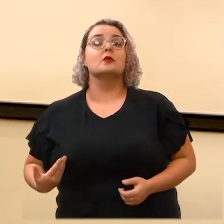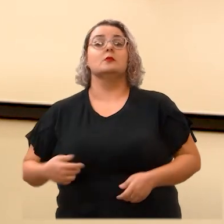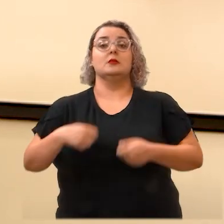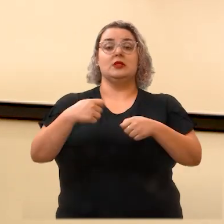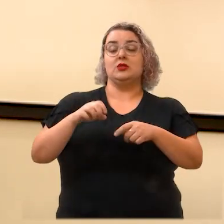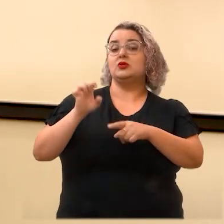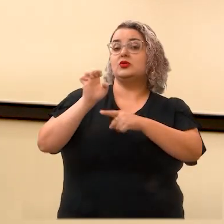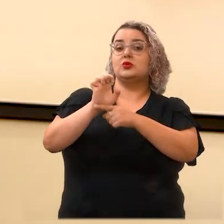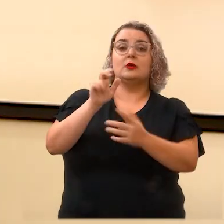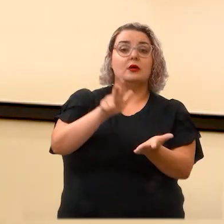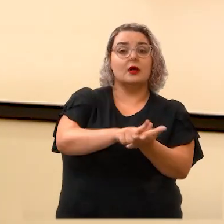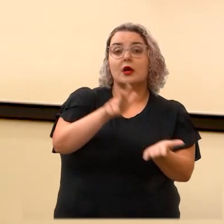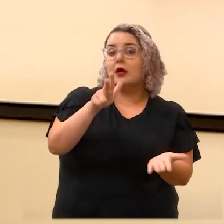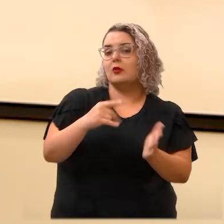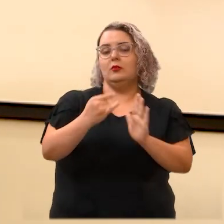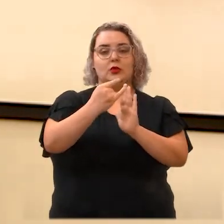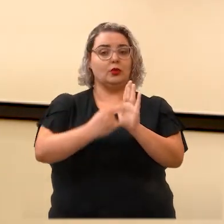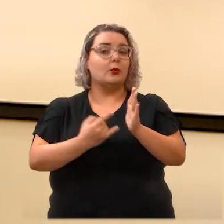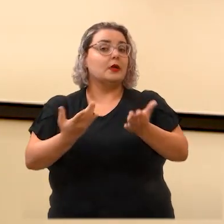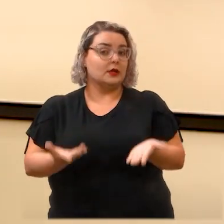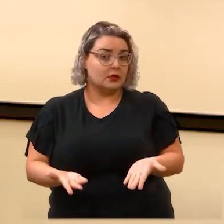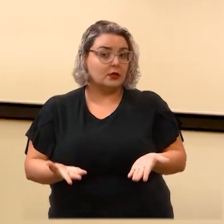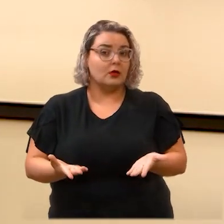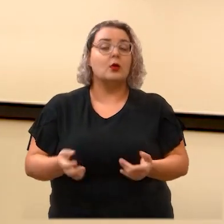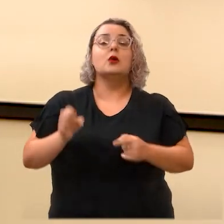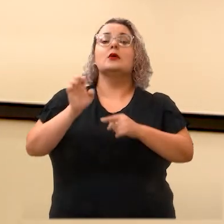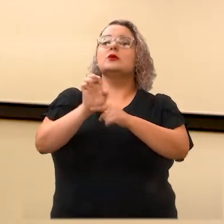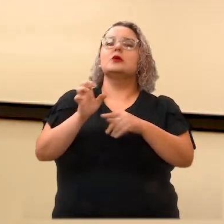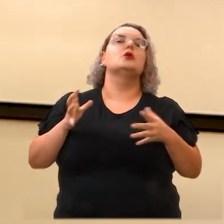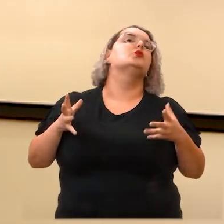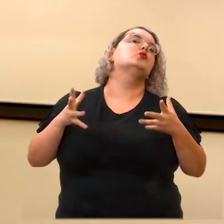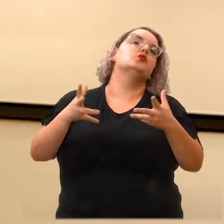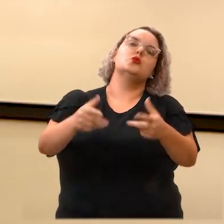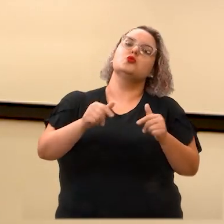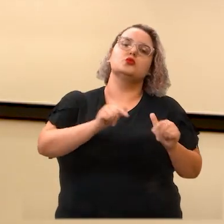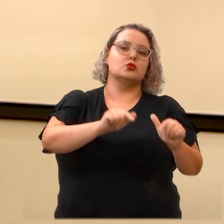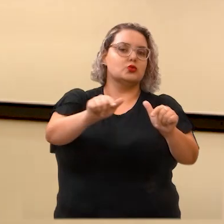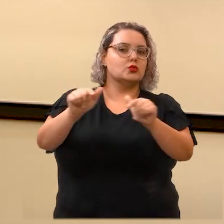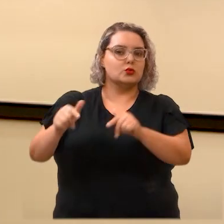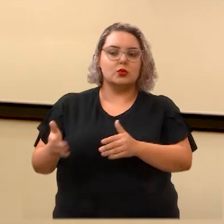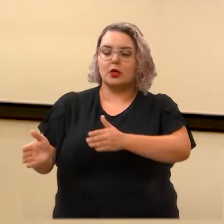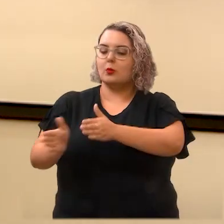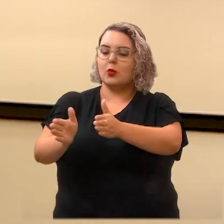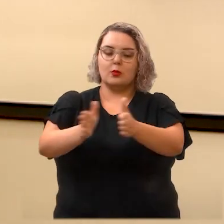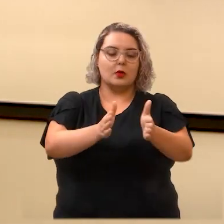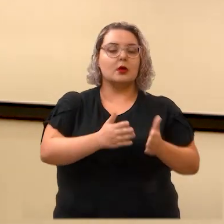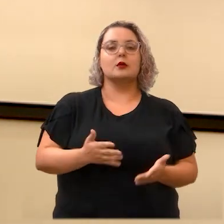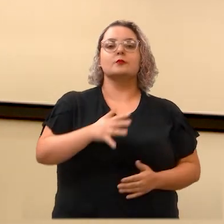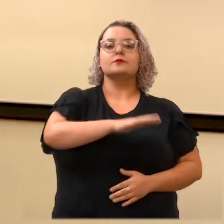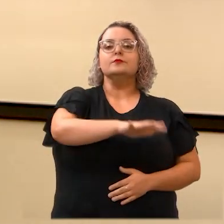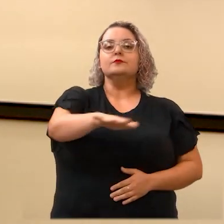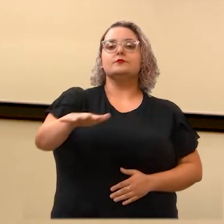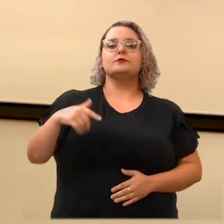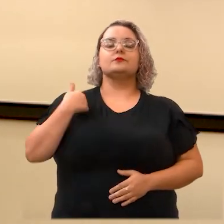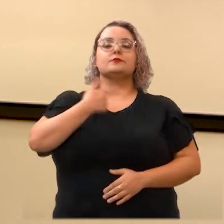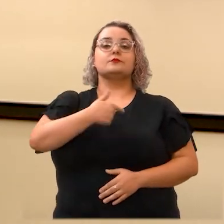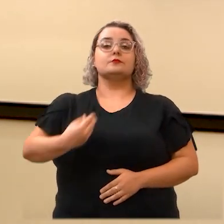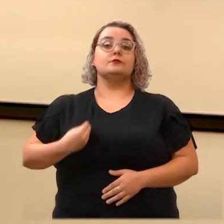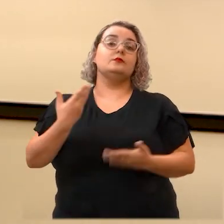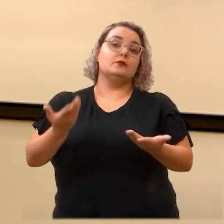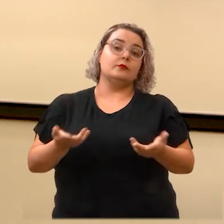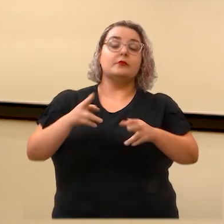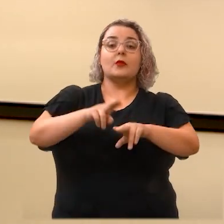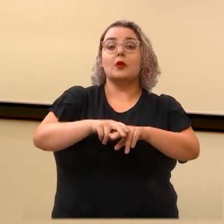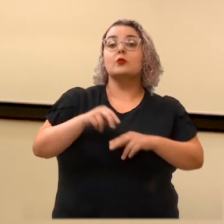precisou do estado para regularizar uma documentação então o Estado está presente em todas as fases em todas as áreas da nossa vida e